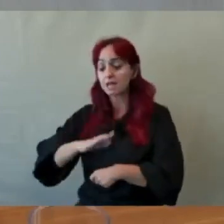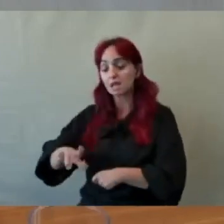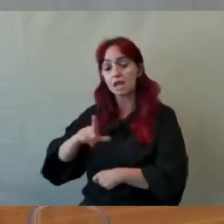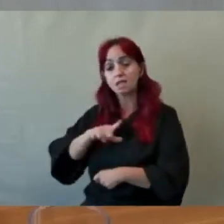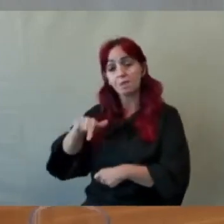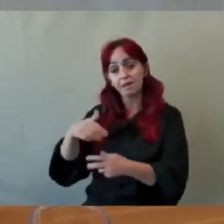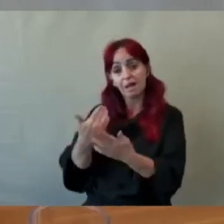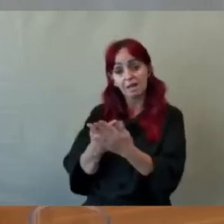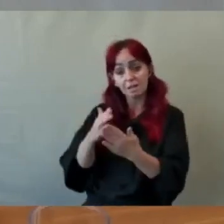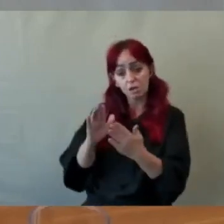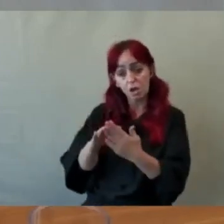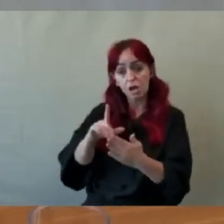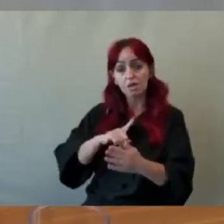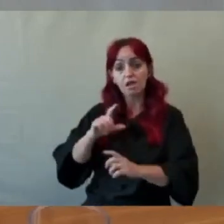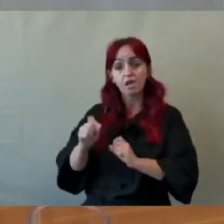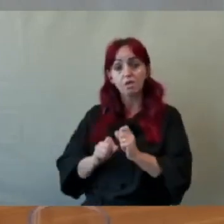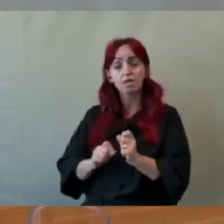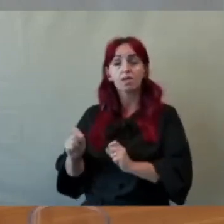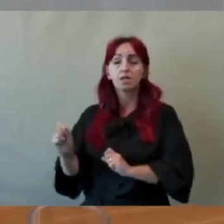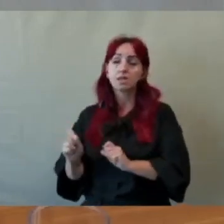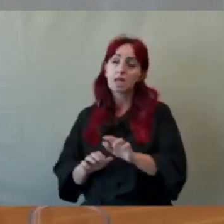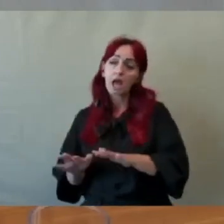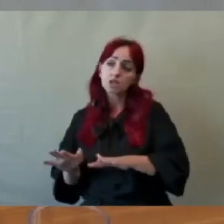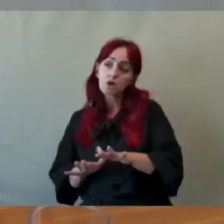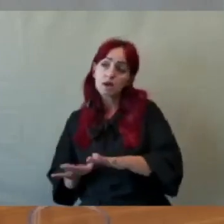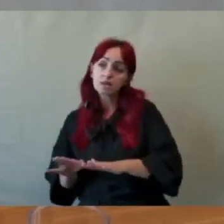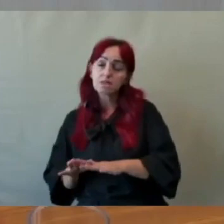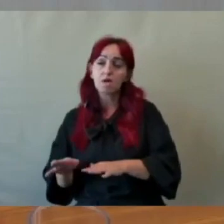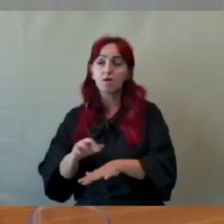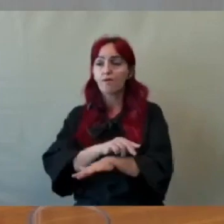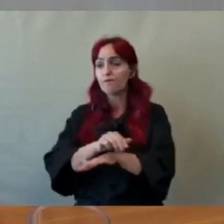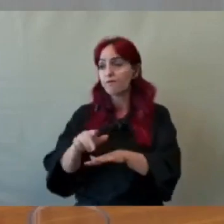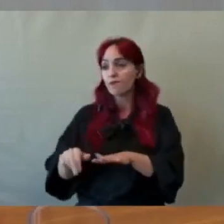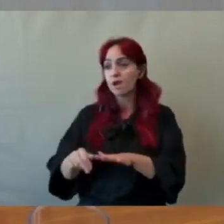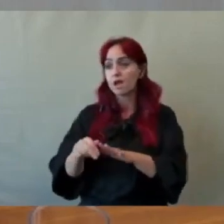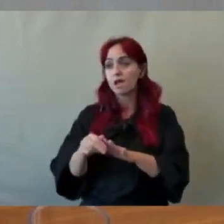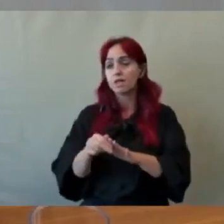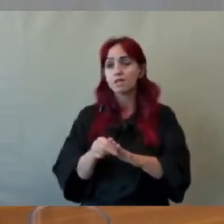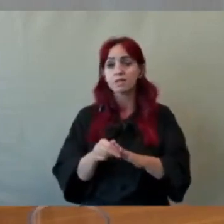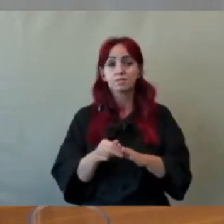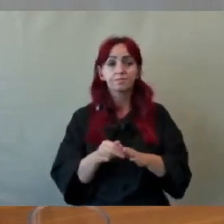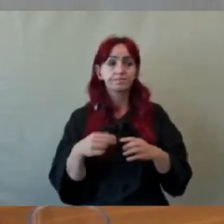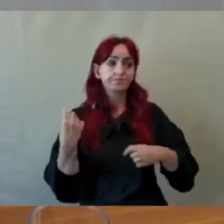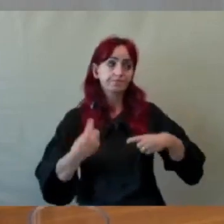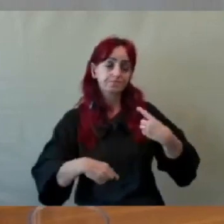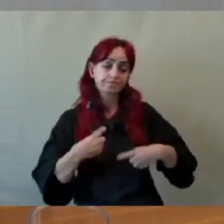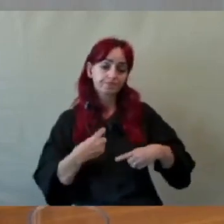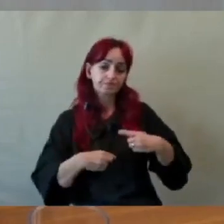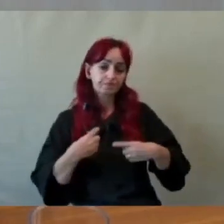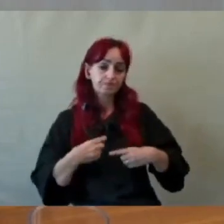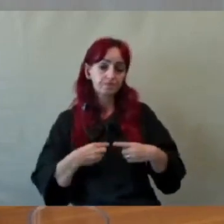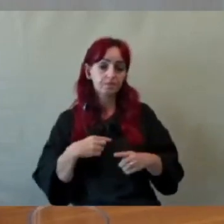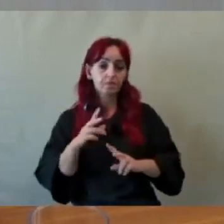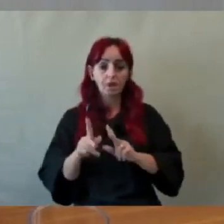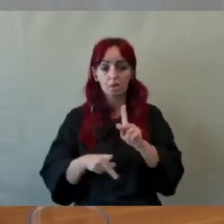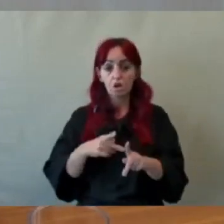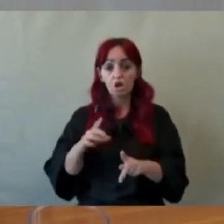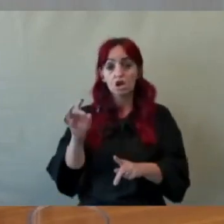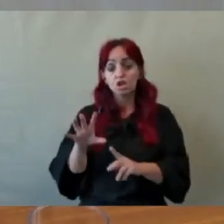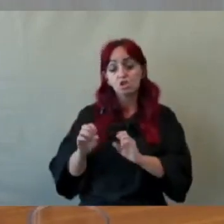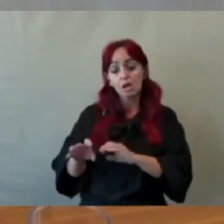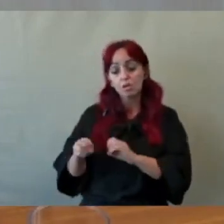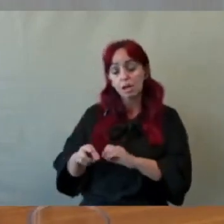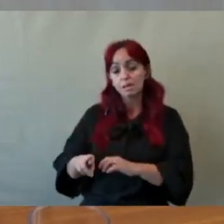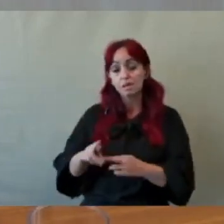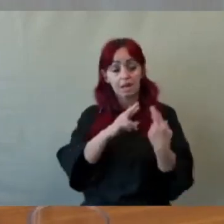escola, tem, inclusive, articulação das diversas políticas públicas. Não é só a educação que é responsável pela inclusão nessa